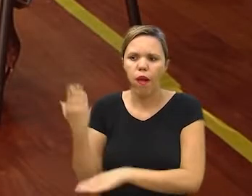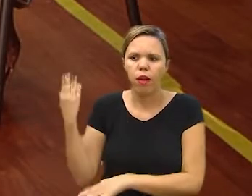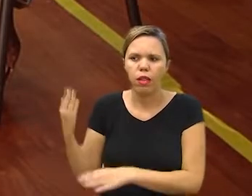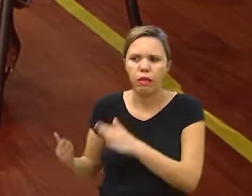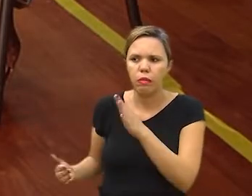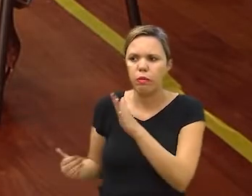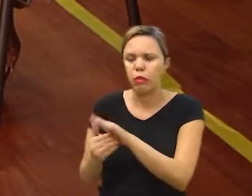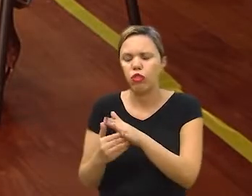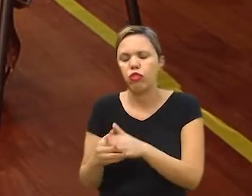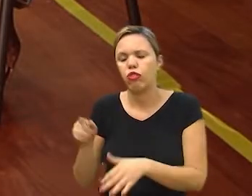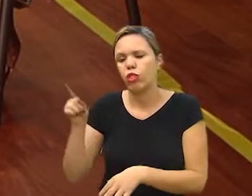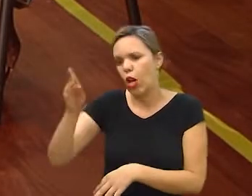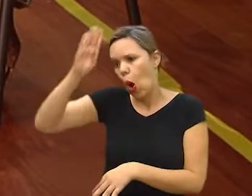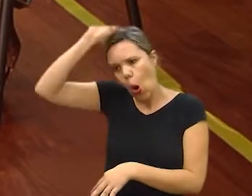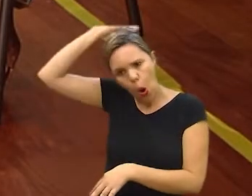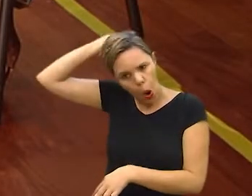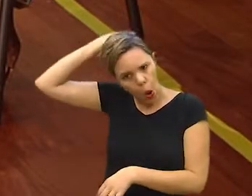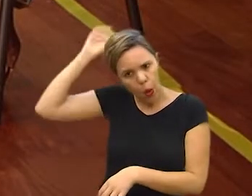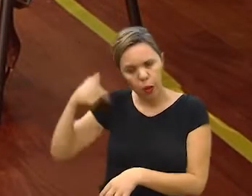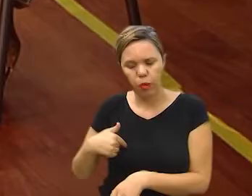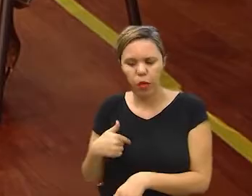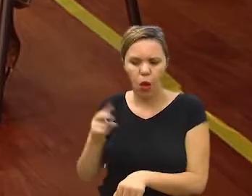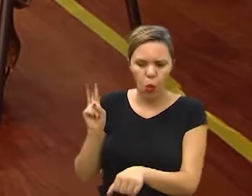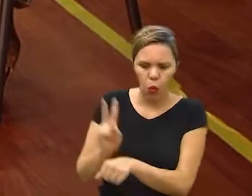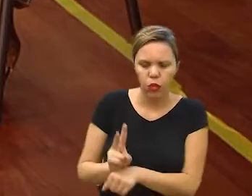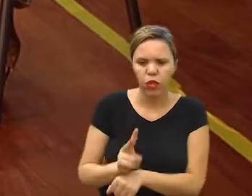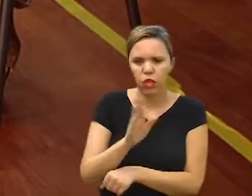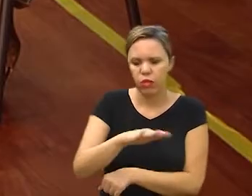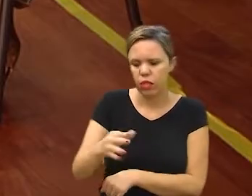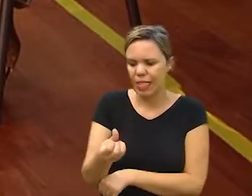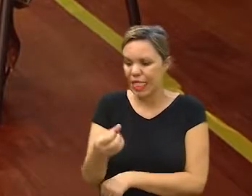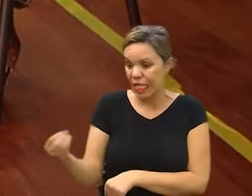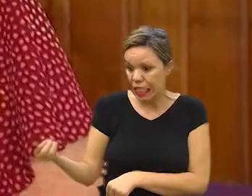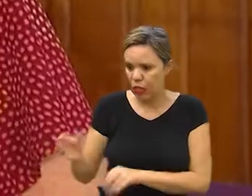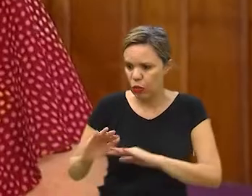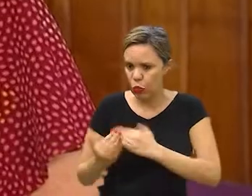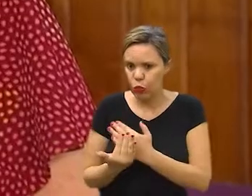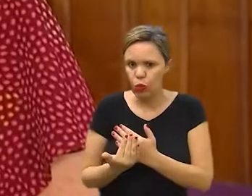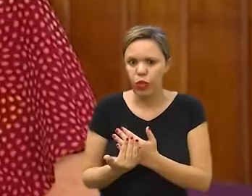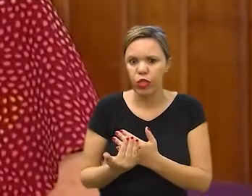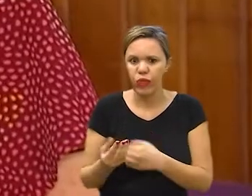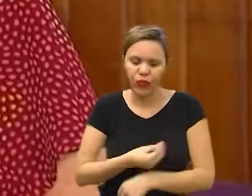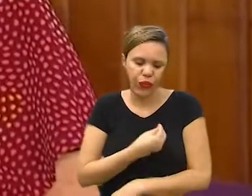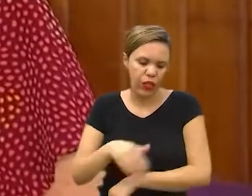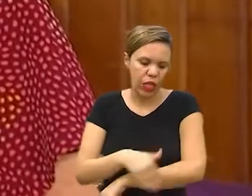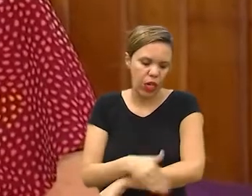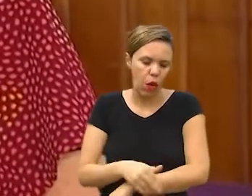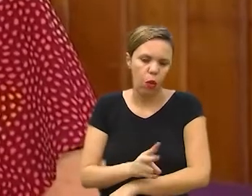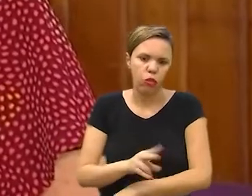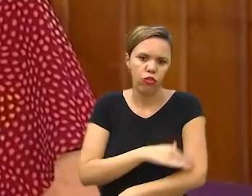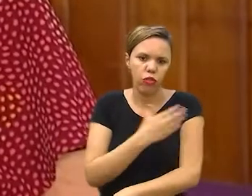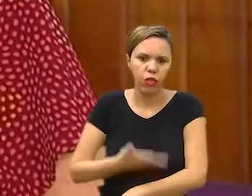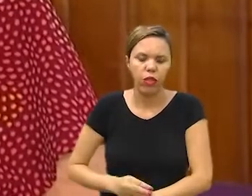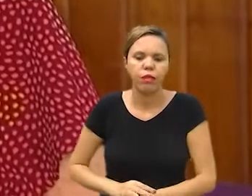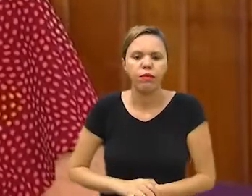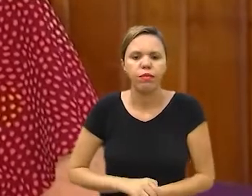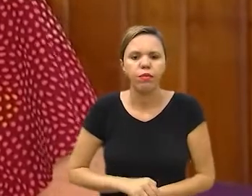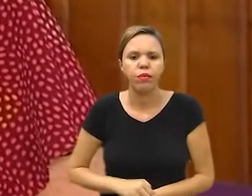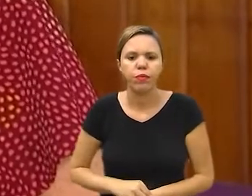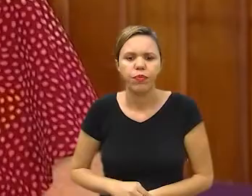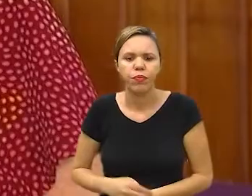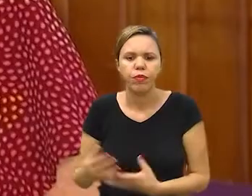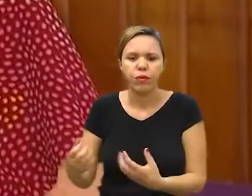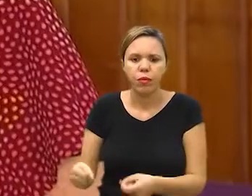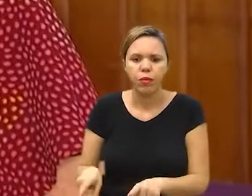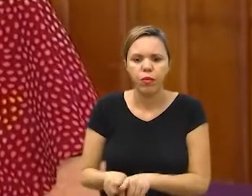cuidar de 60 crianças que estavam nos bairros mais populares, que iam ficar na rua, e ela foi pedida para